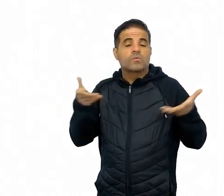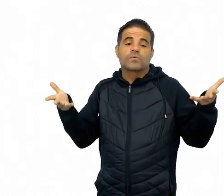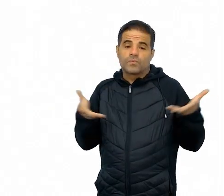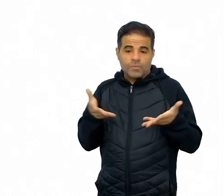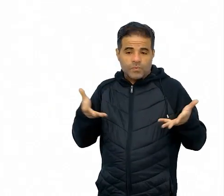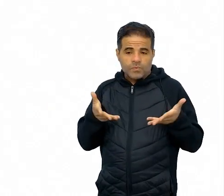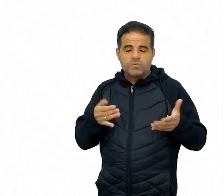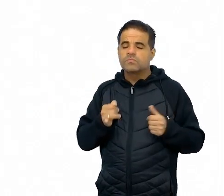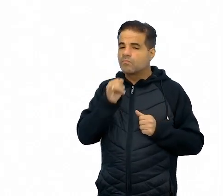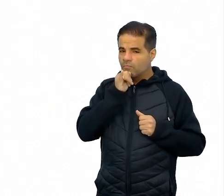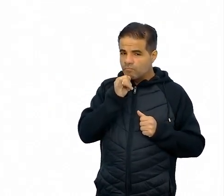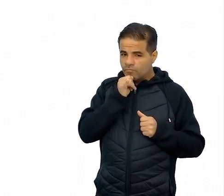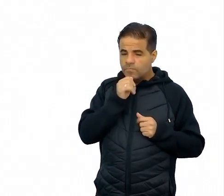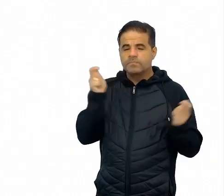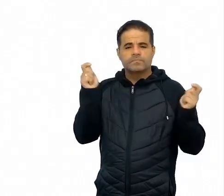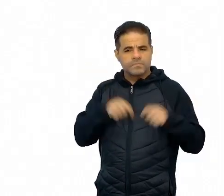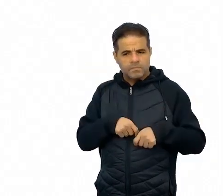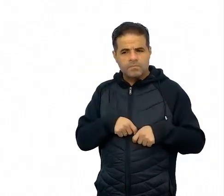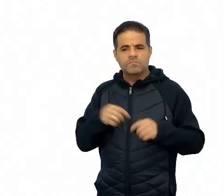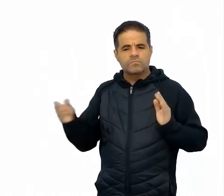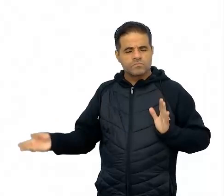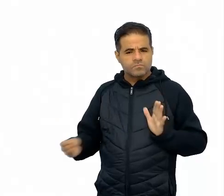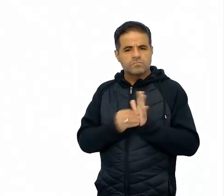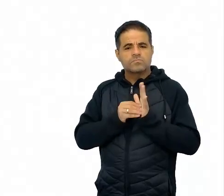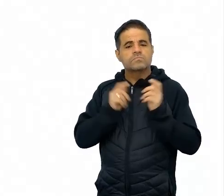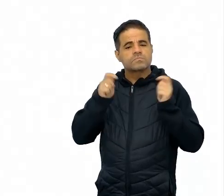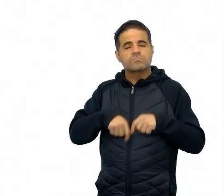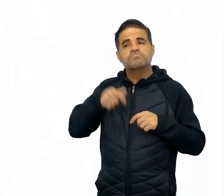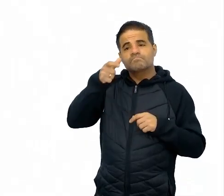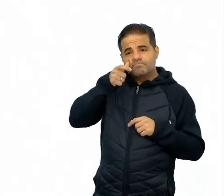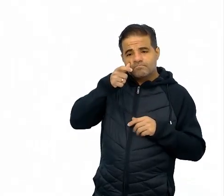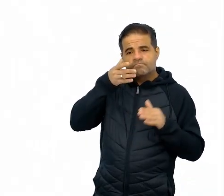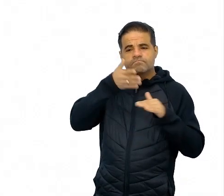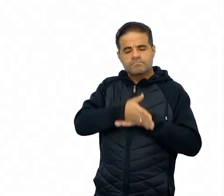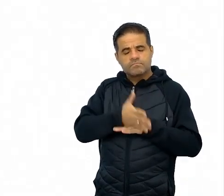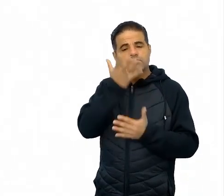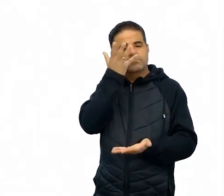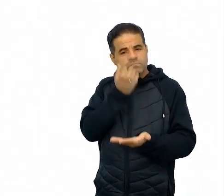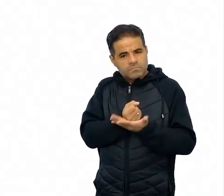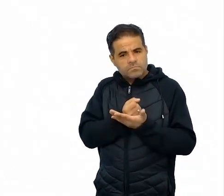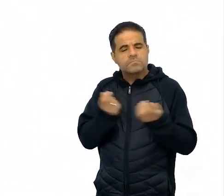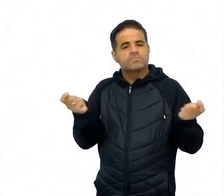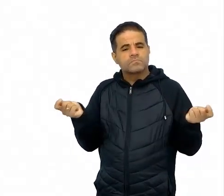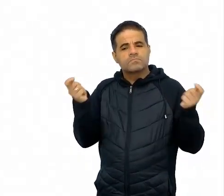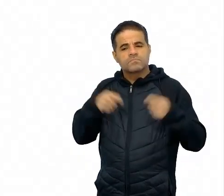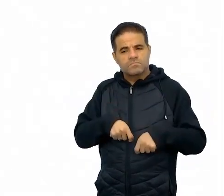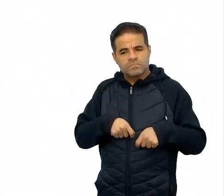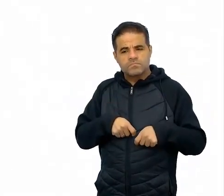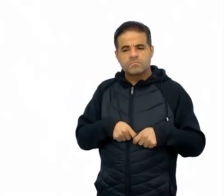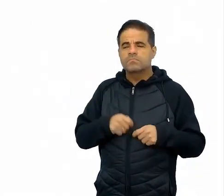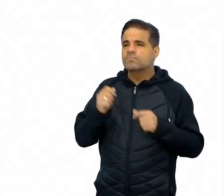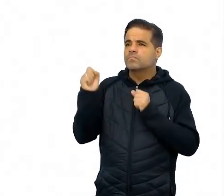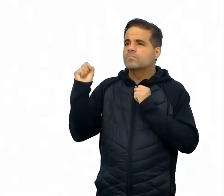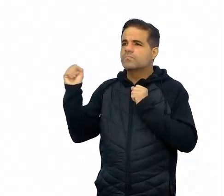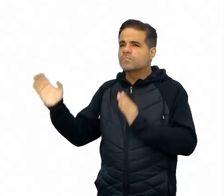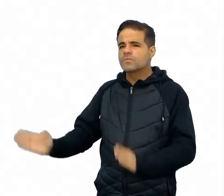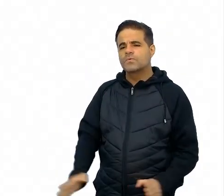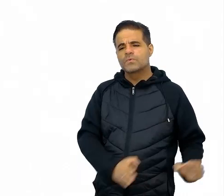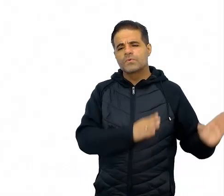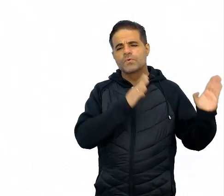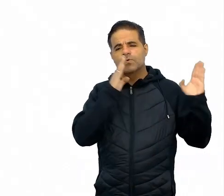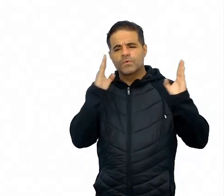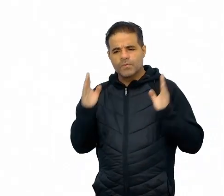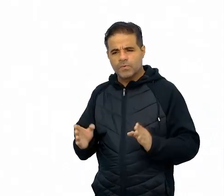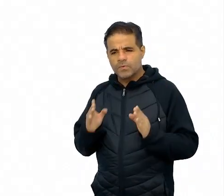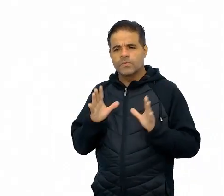por exemplo, e vocês poderão assistir às gravações, né, de